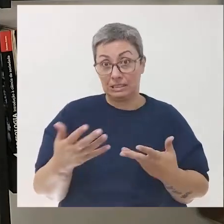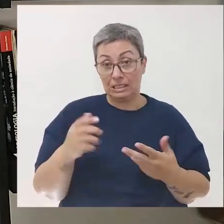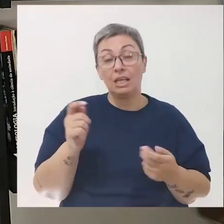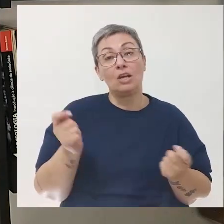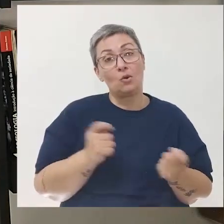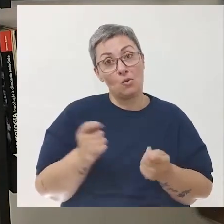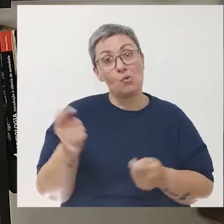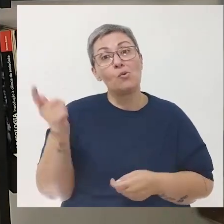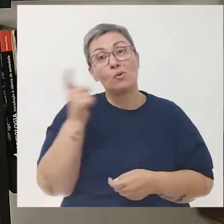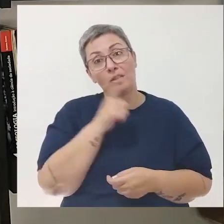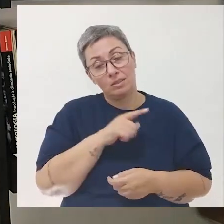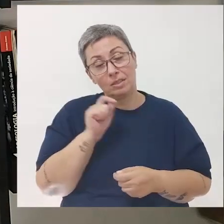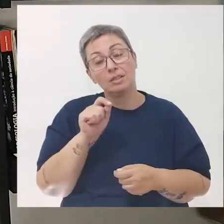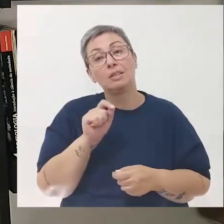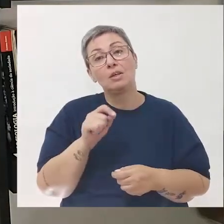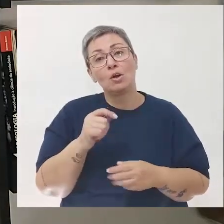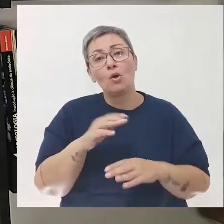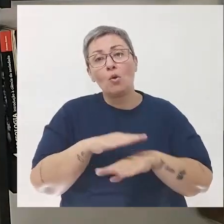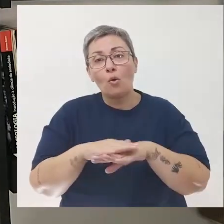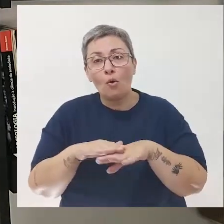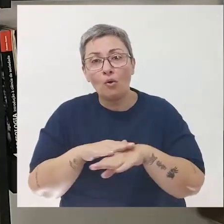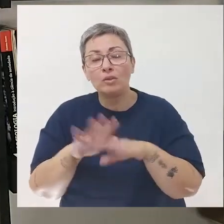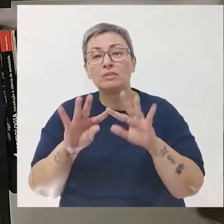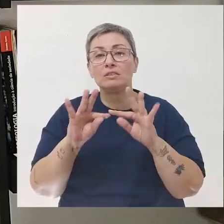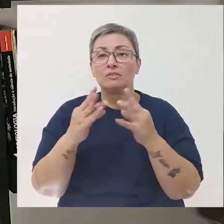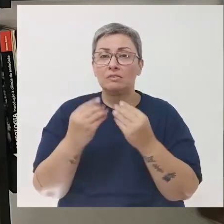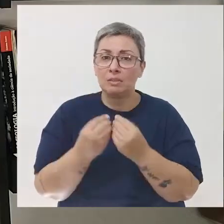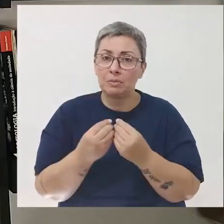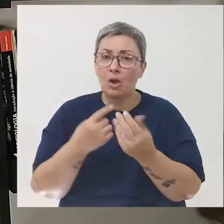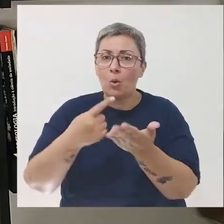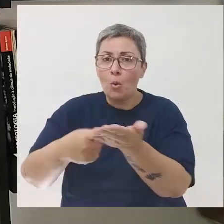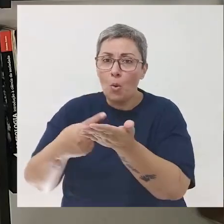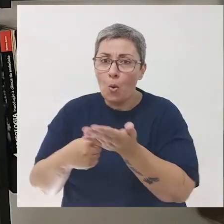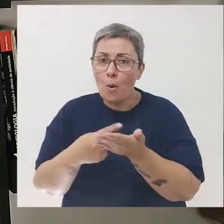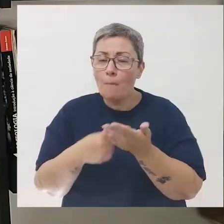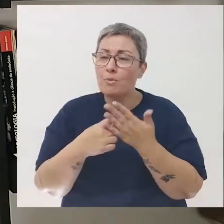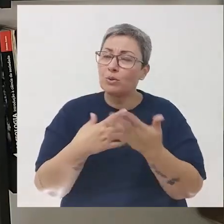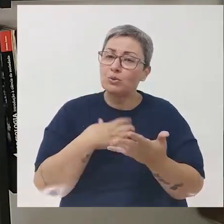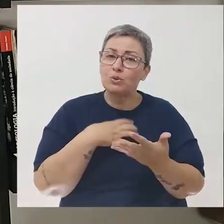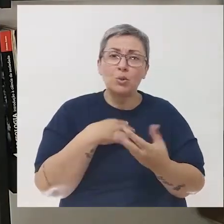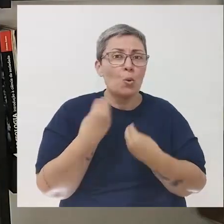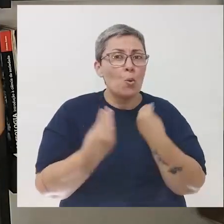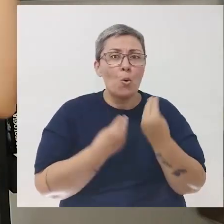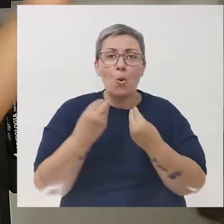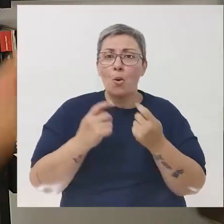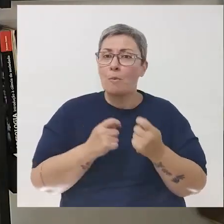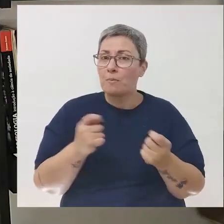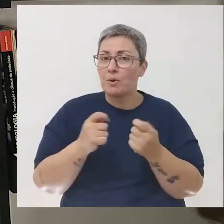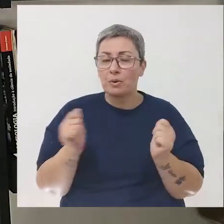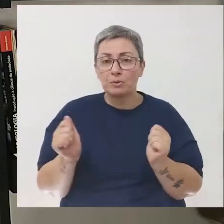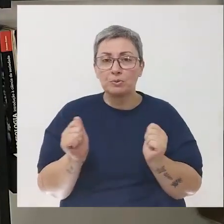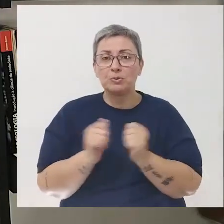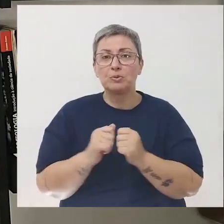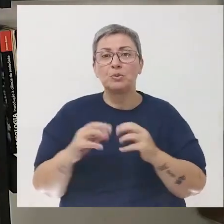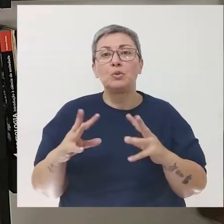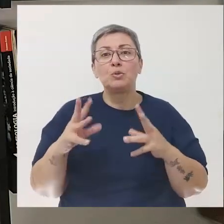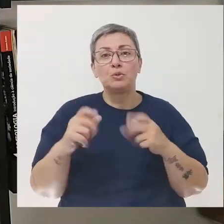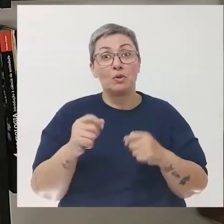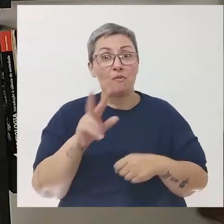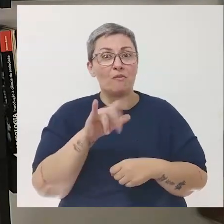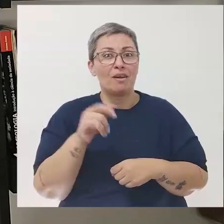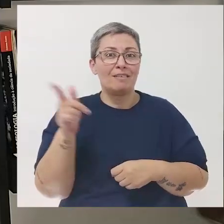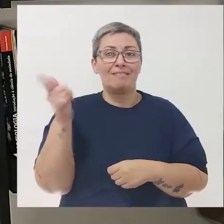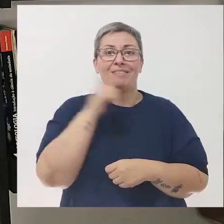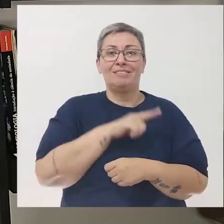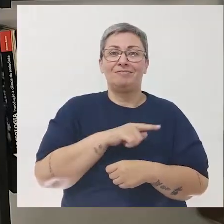Bom, se der para economizar mais, converse com a sua família e combinem aí um jeito de economizarem juntos e todos vão